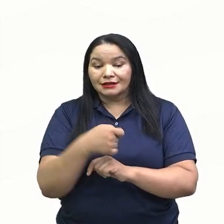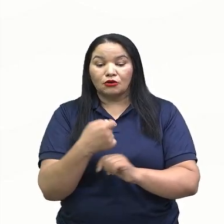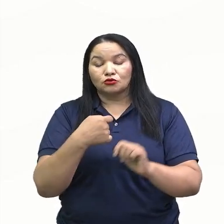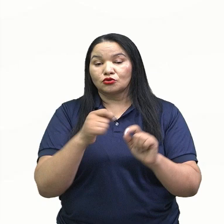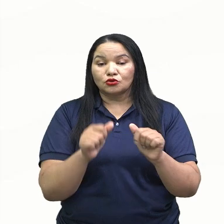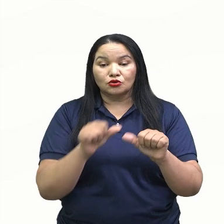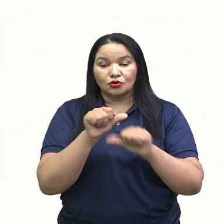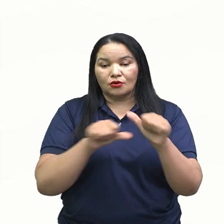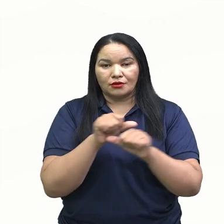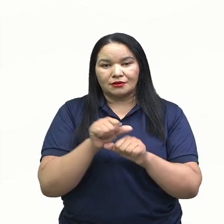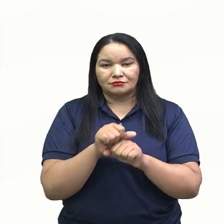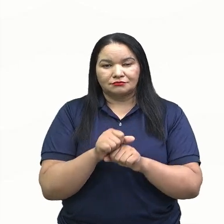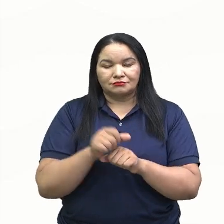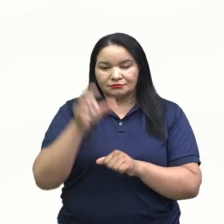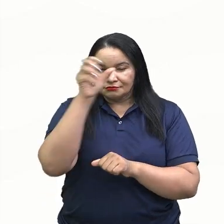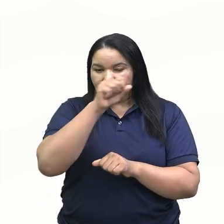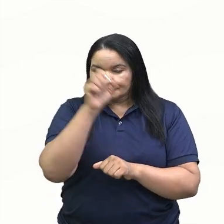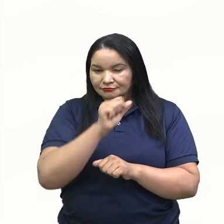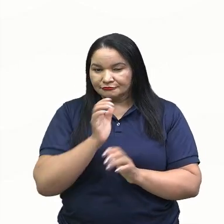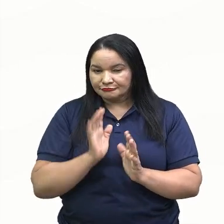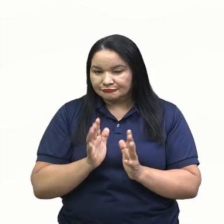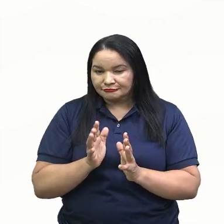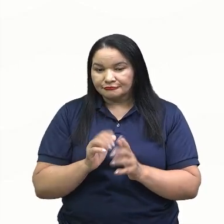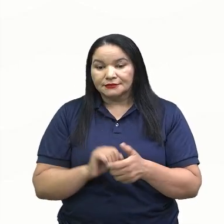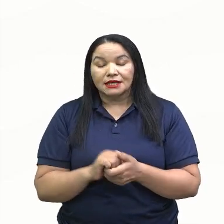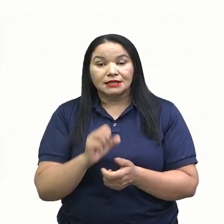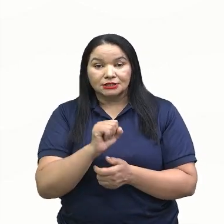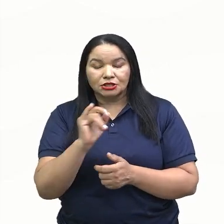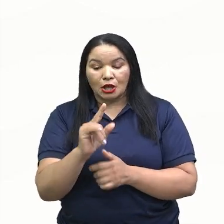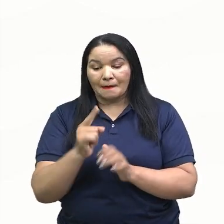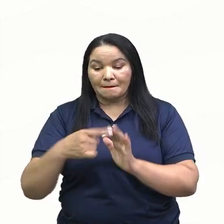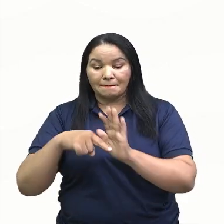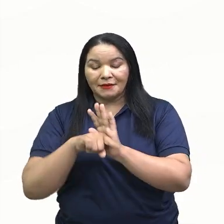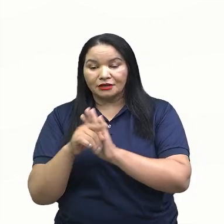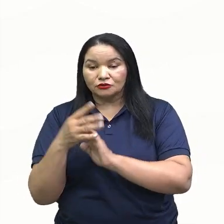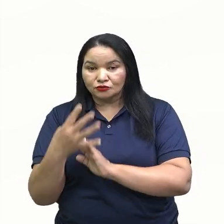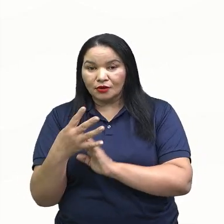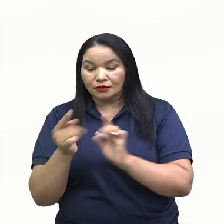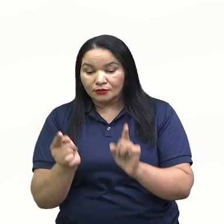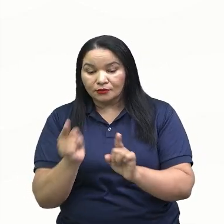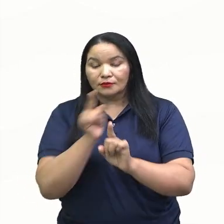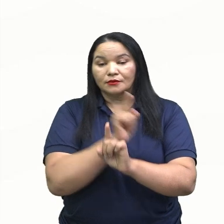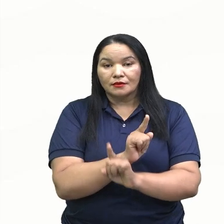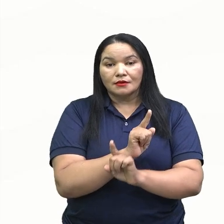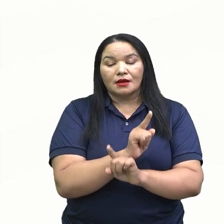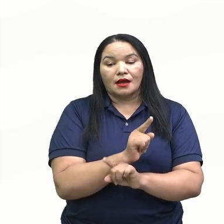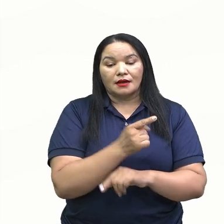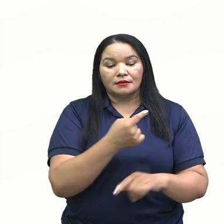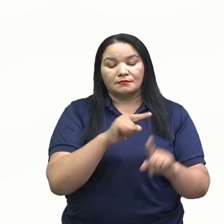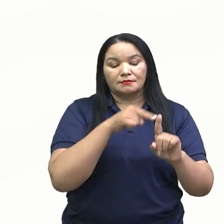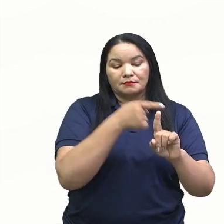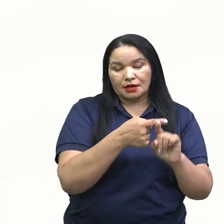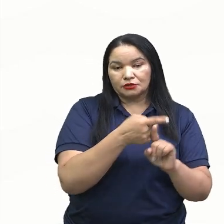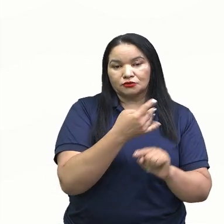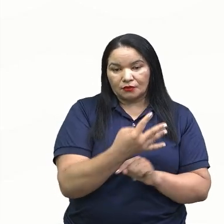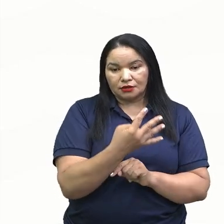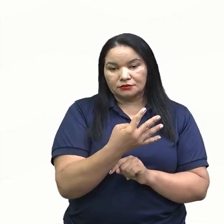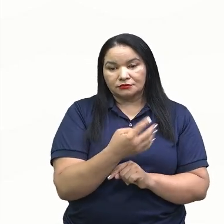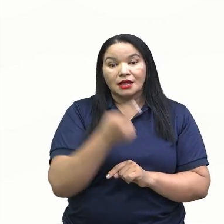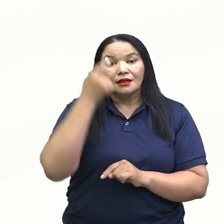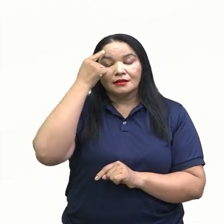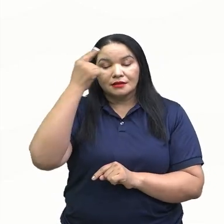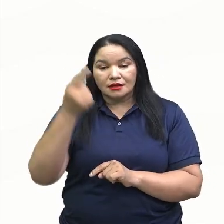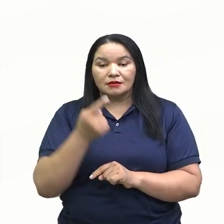ensino fundamental. Então, se é menos 4, vai passar mais 4. Só que lembra que nós queremos